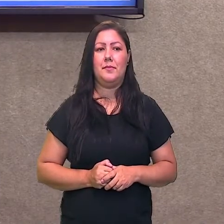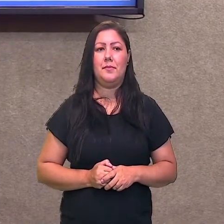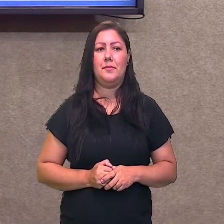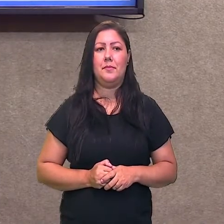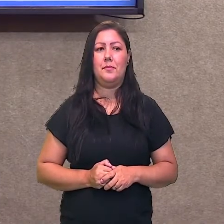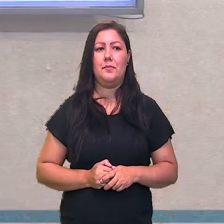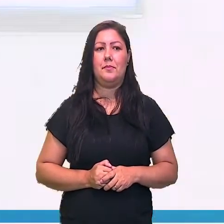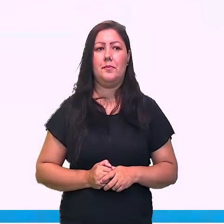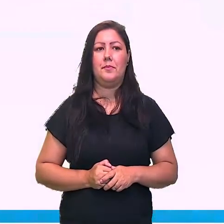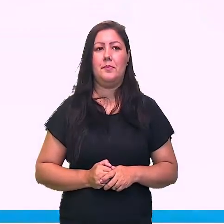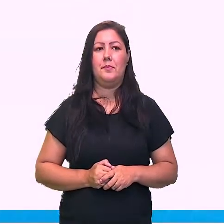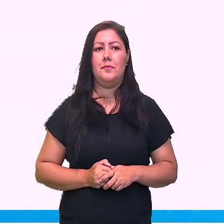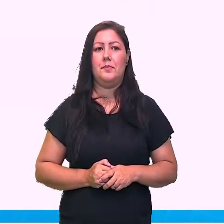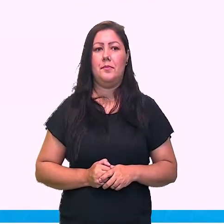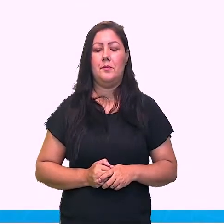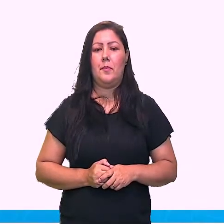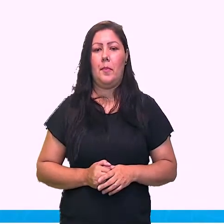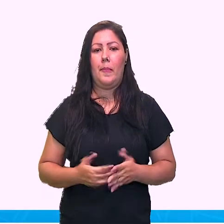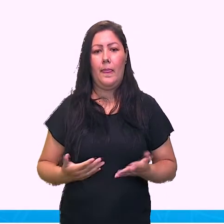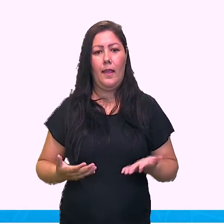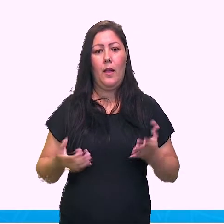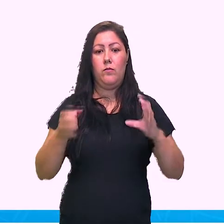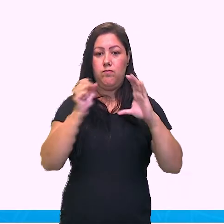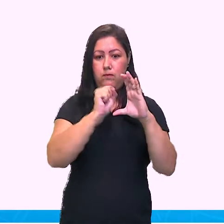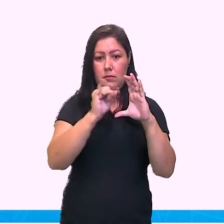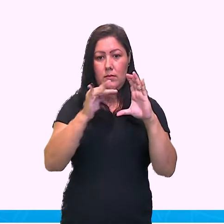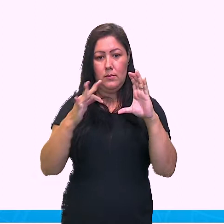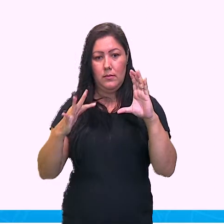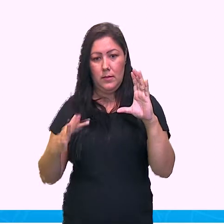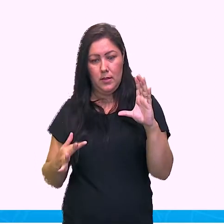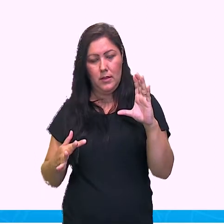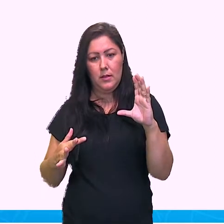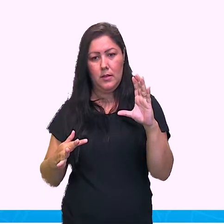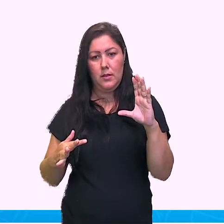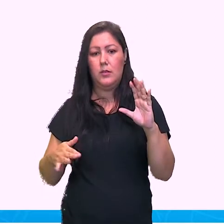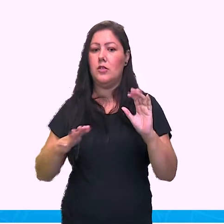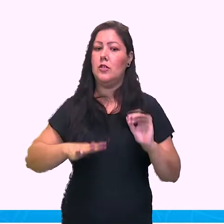As características destes componentes